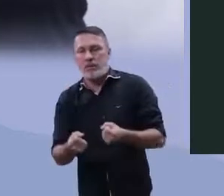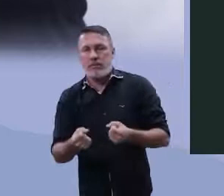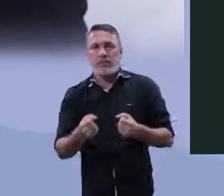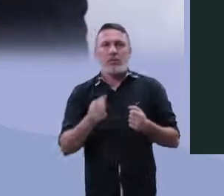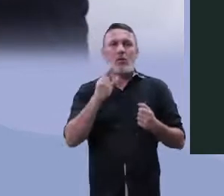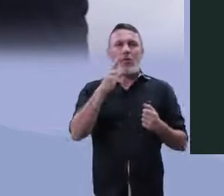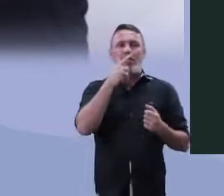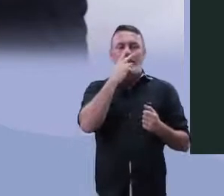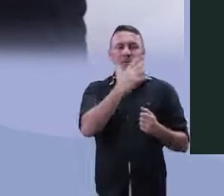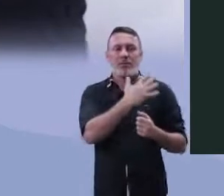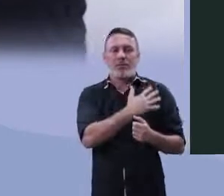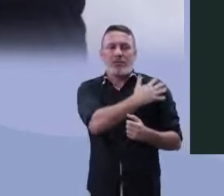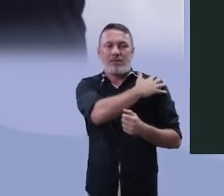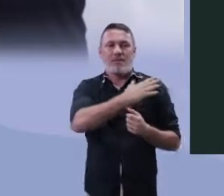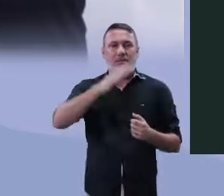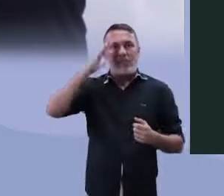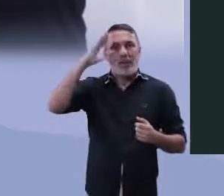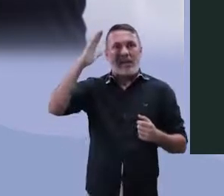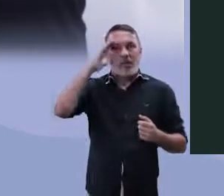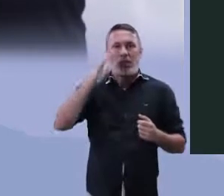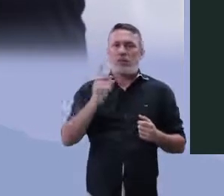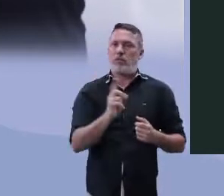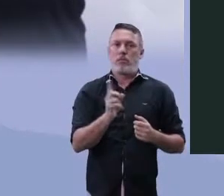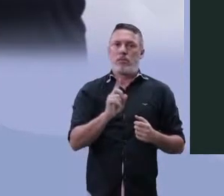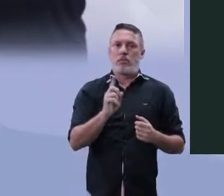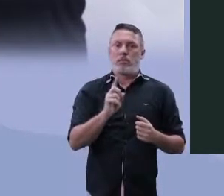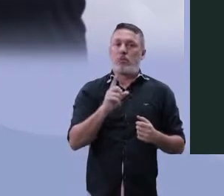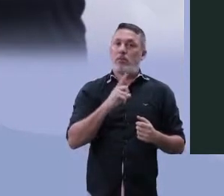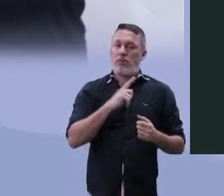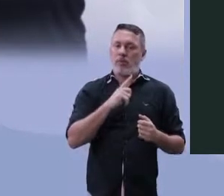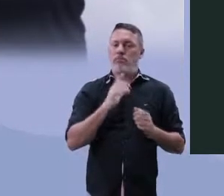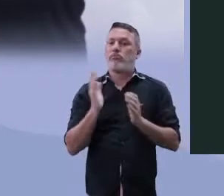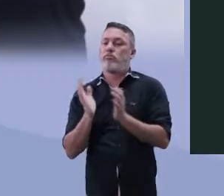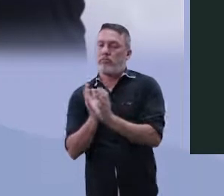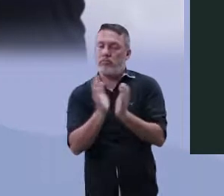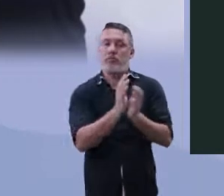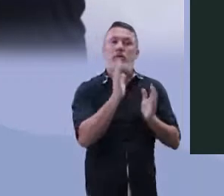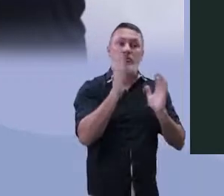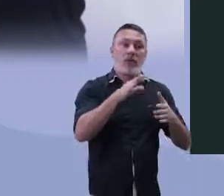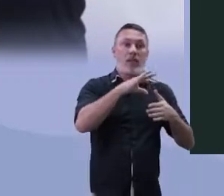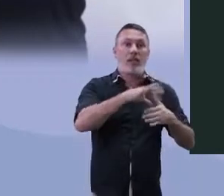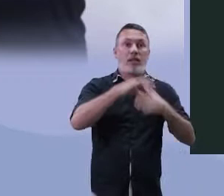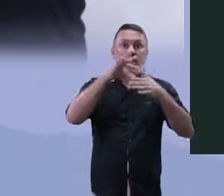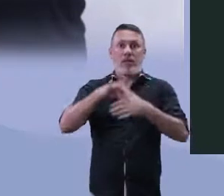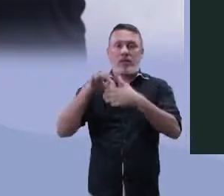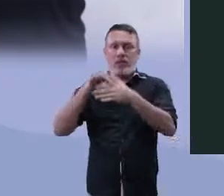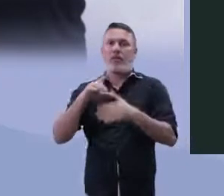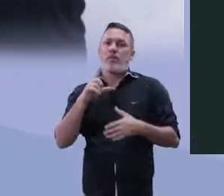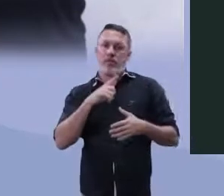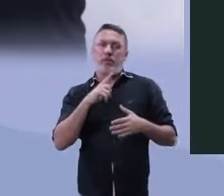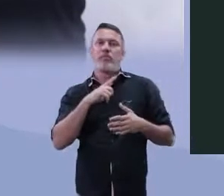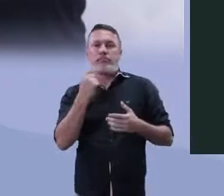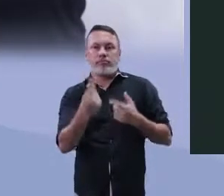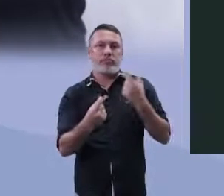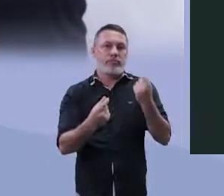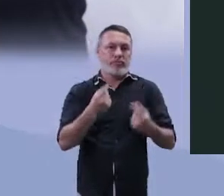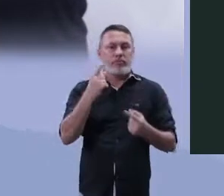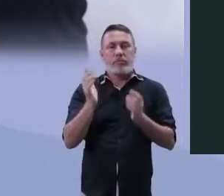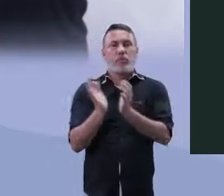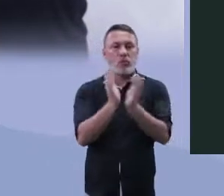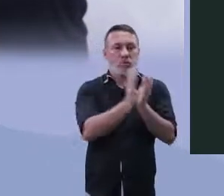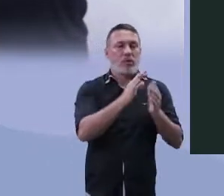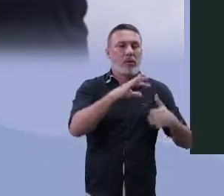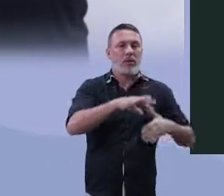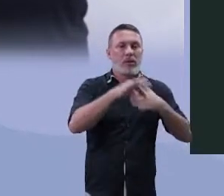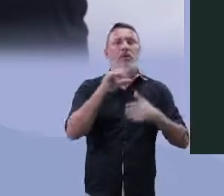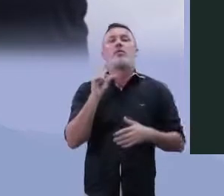semelhante a uma hierarquia militar, não. Existe um grupo de líderes, né, uma liderança, eu ia falar um grupo de liderança, um